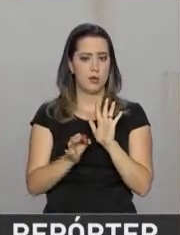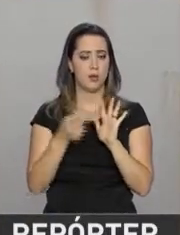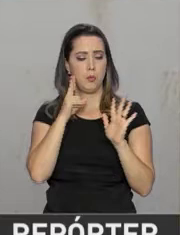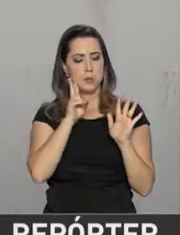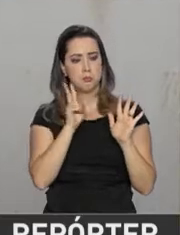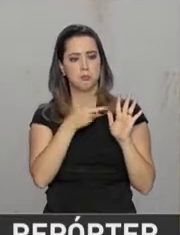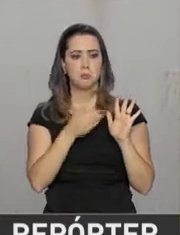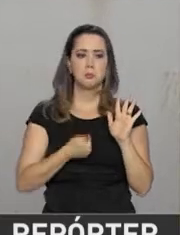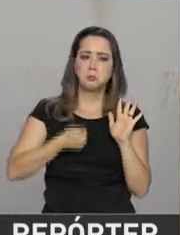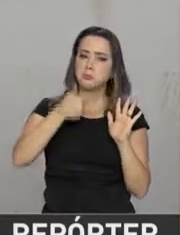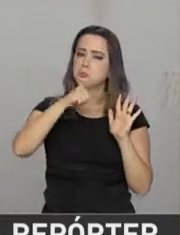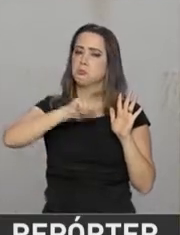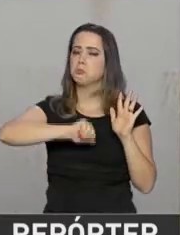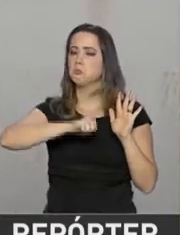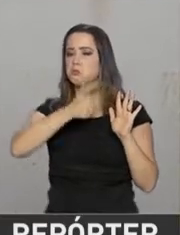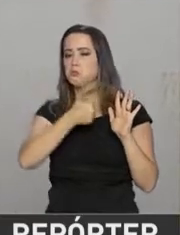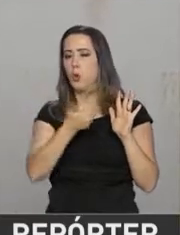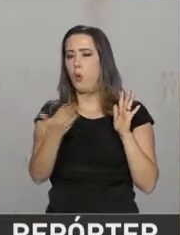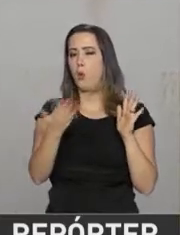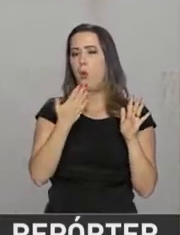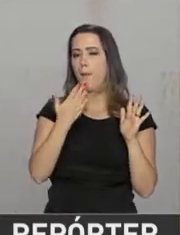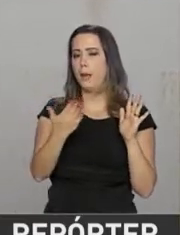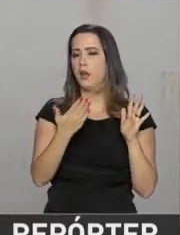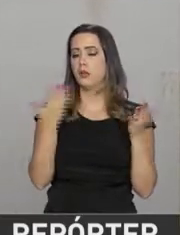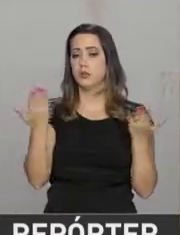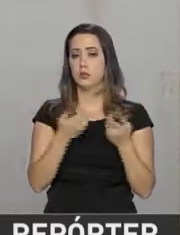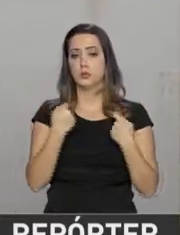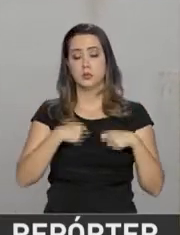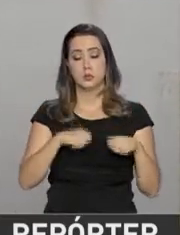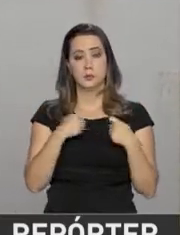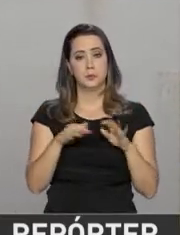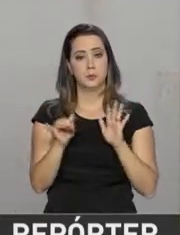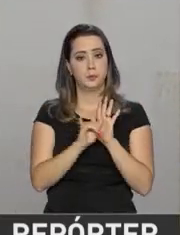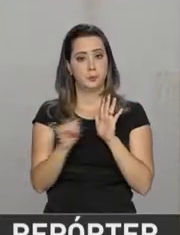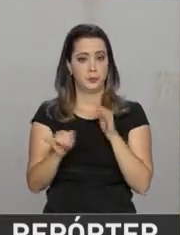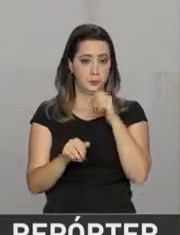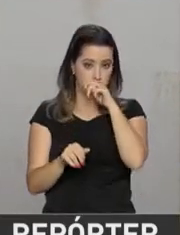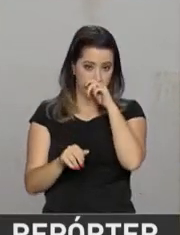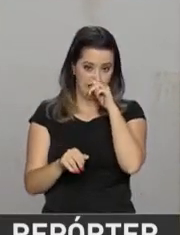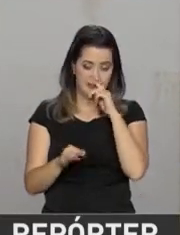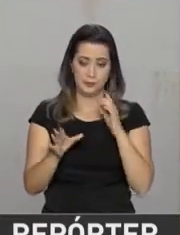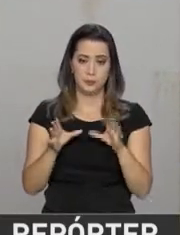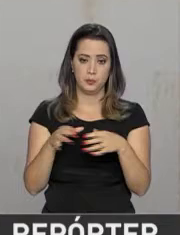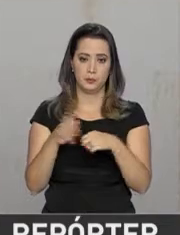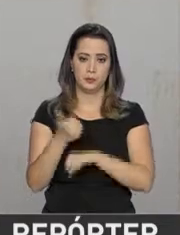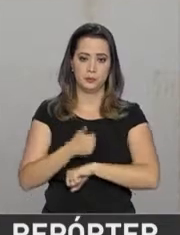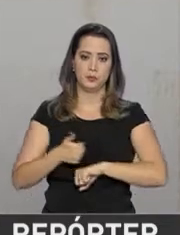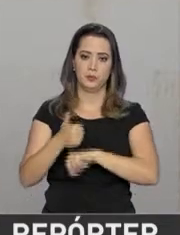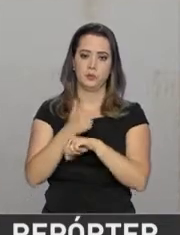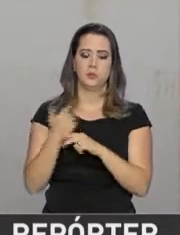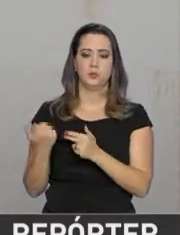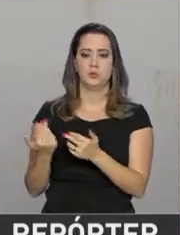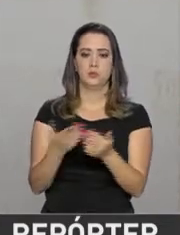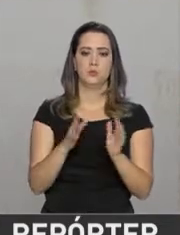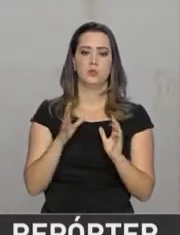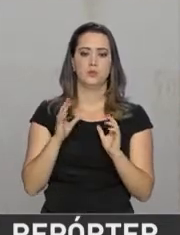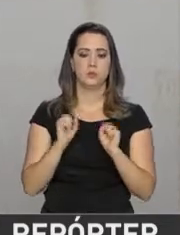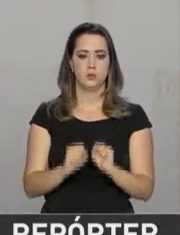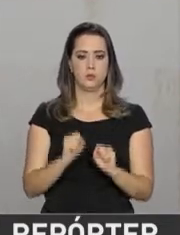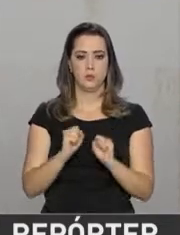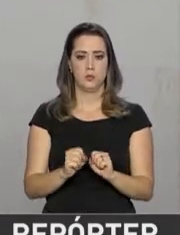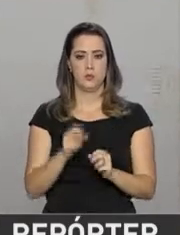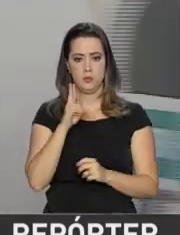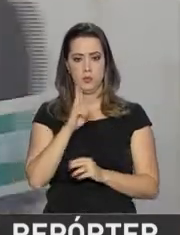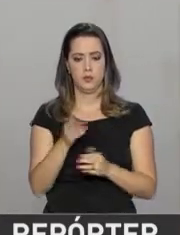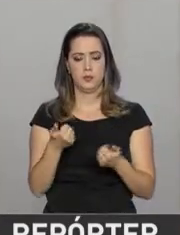avaliado o que seja é comparado com o que é exigido no edital e um corpo técnico que seja a altura para poder absorver essa essa